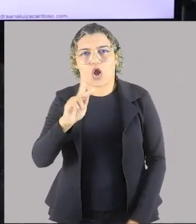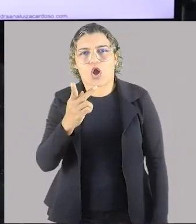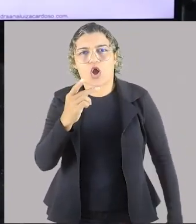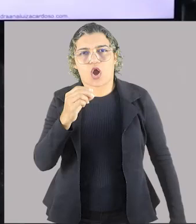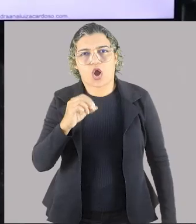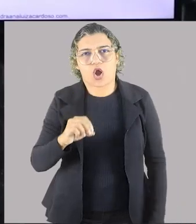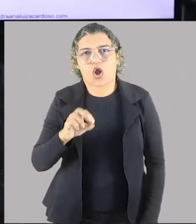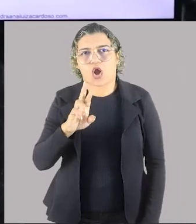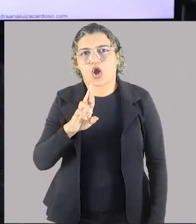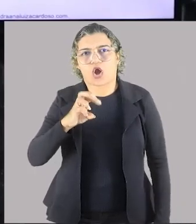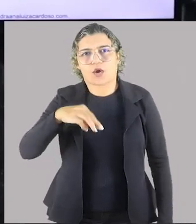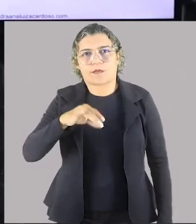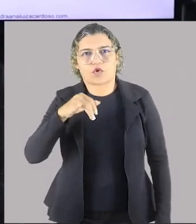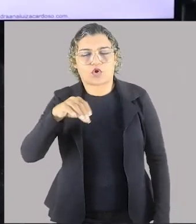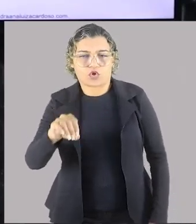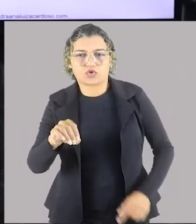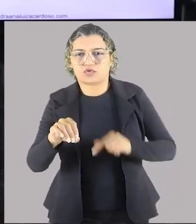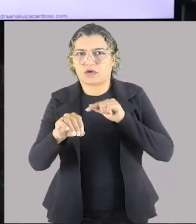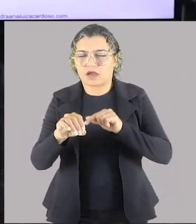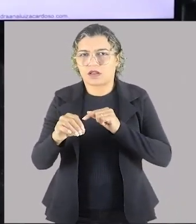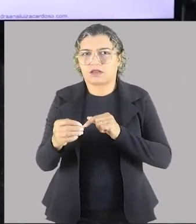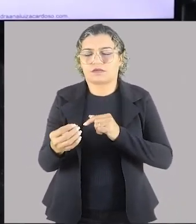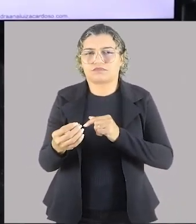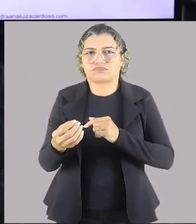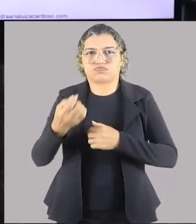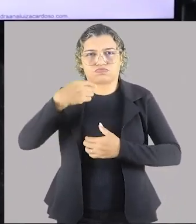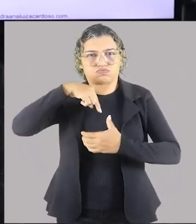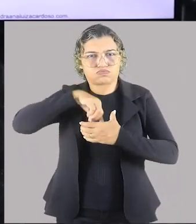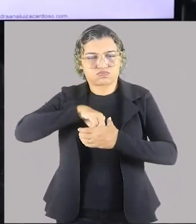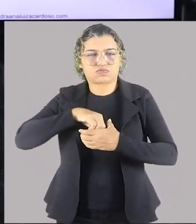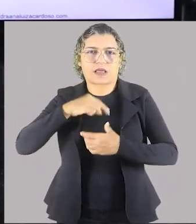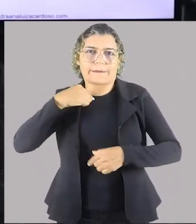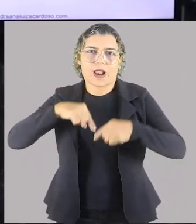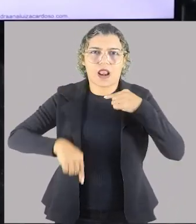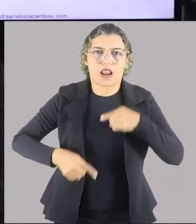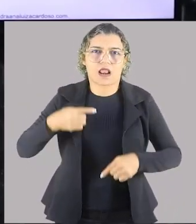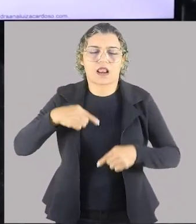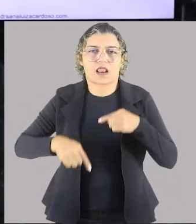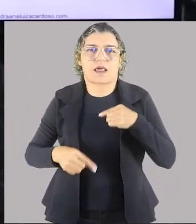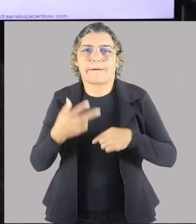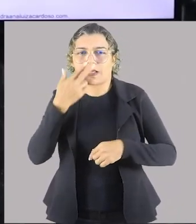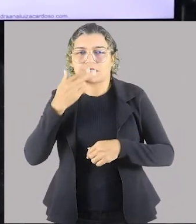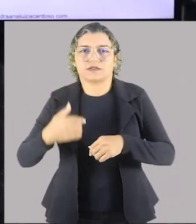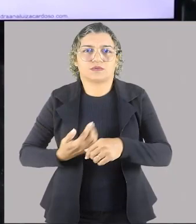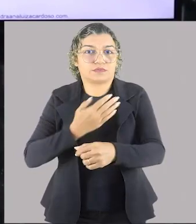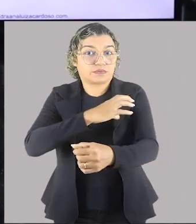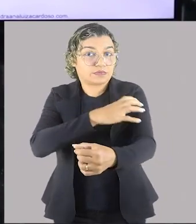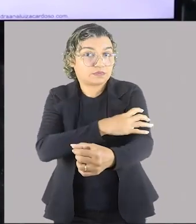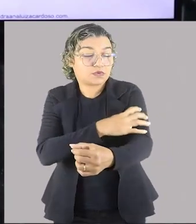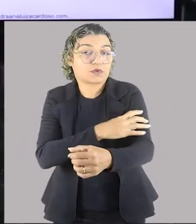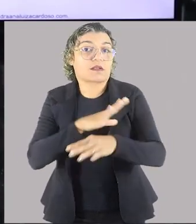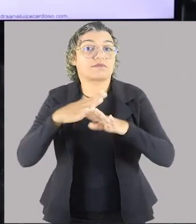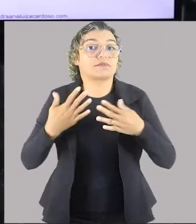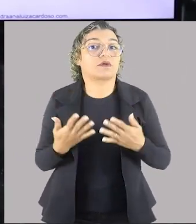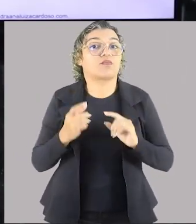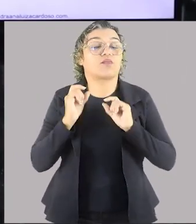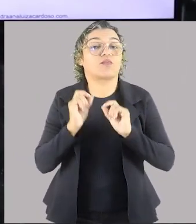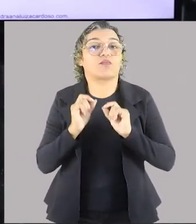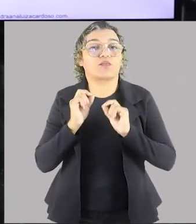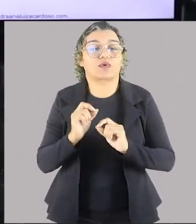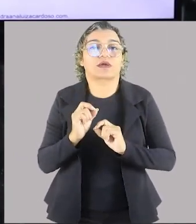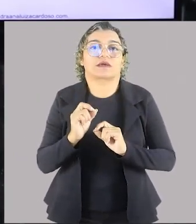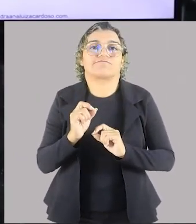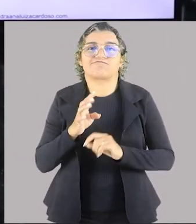a função dele é colocar a glicose para dentro da musculatura. Porém, devido ao excesso